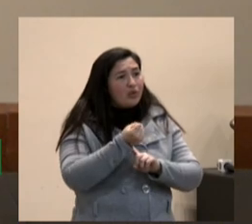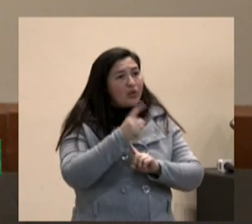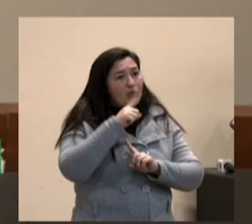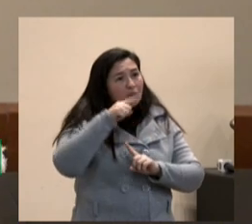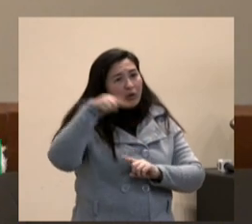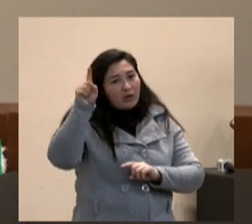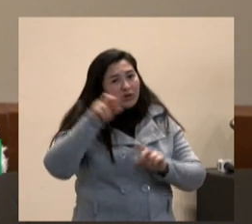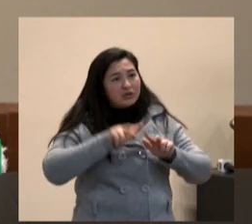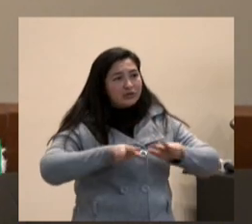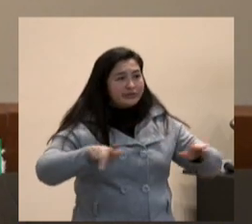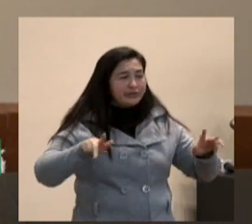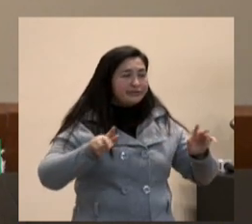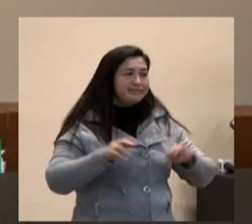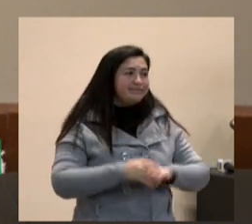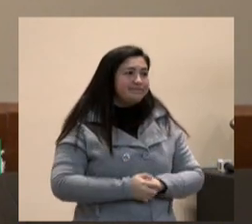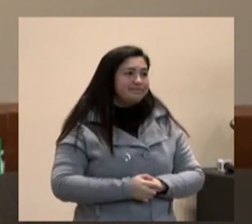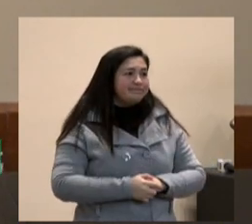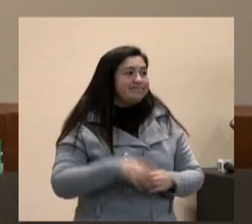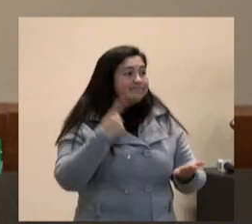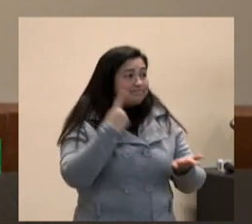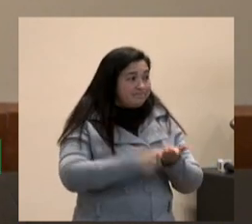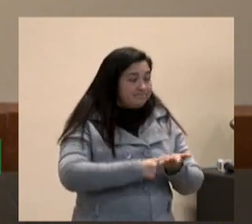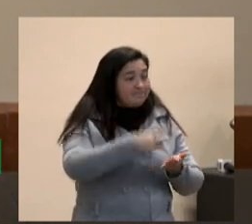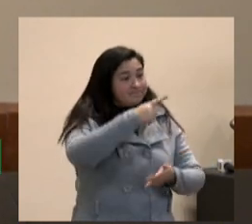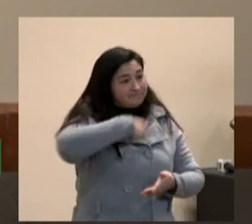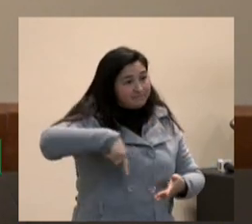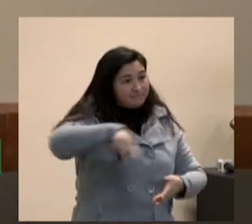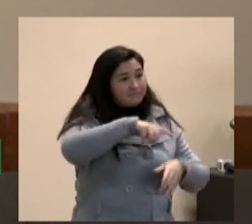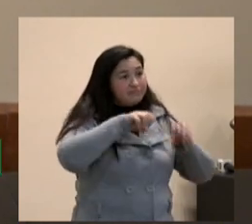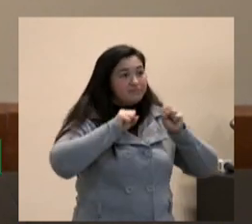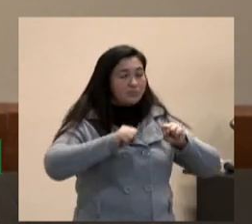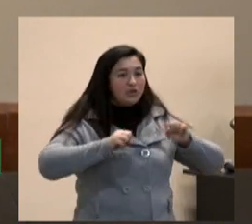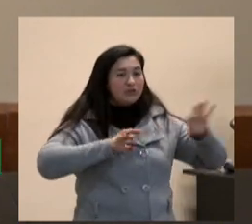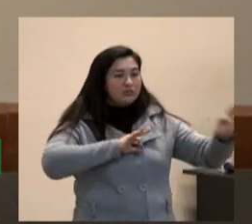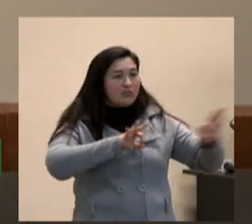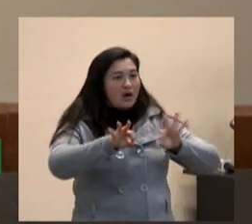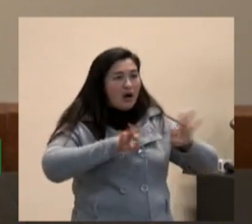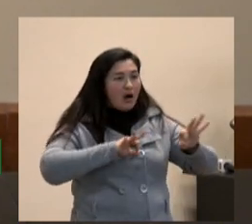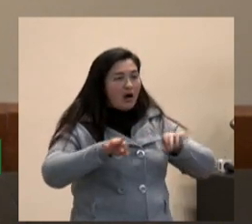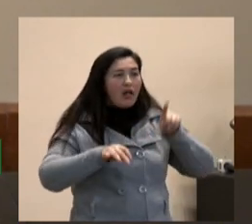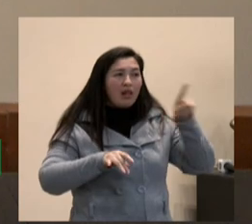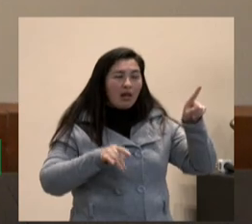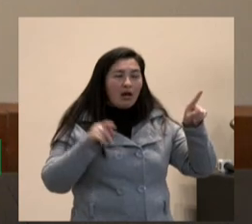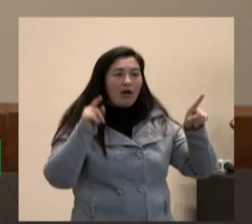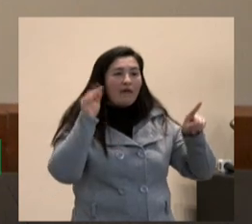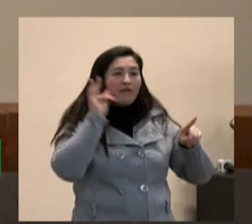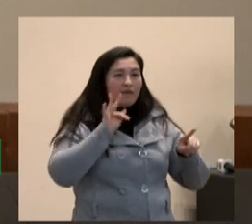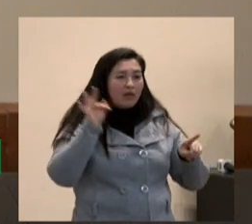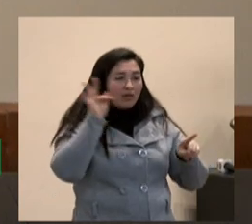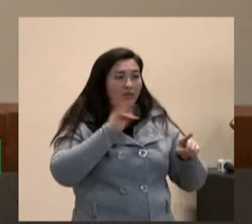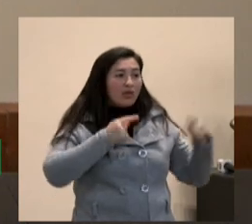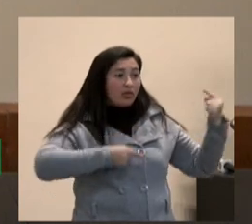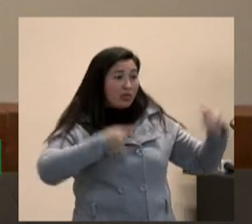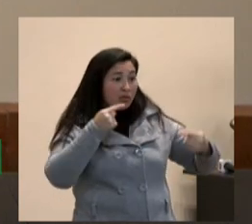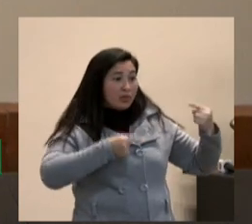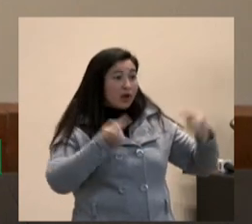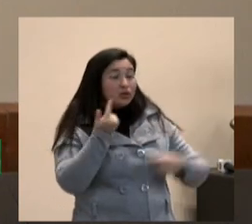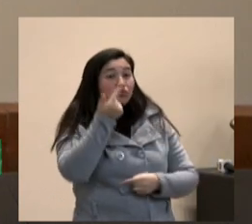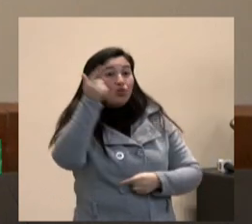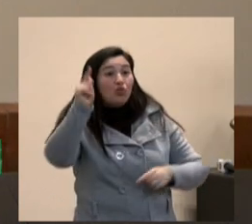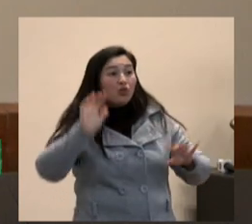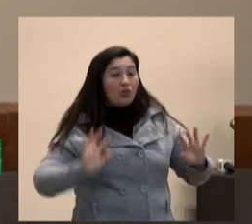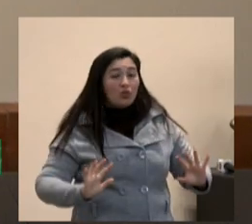etc. Então, eu vou colocar aqui um compromisso de que a gente possa organizar lá na universidade um debate, um outro evento, para falar